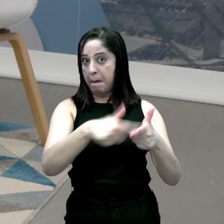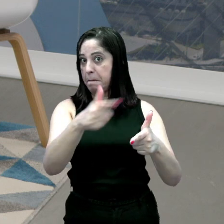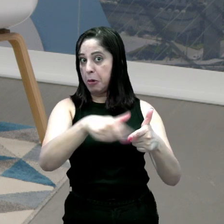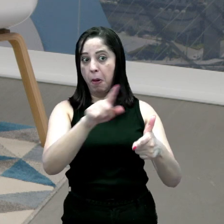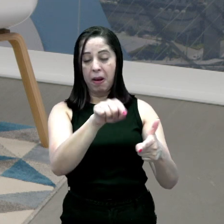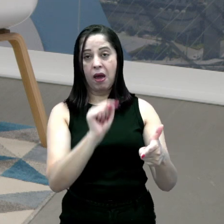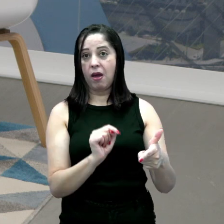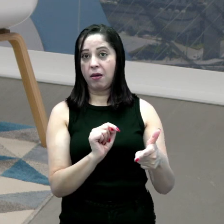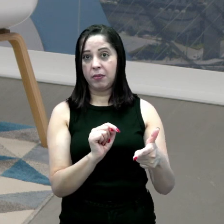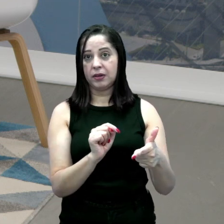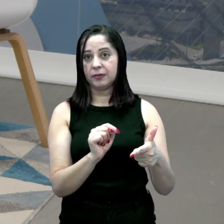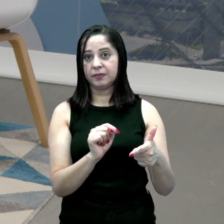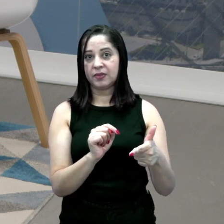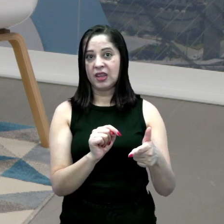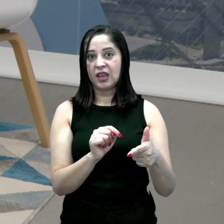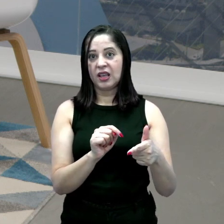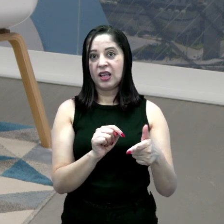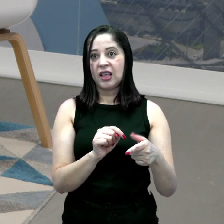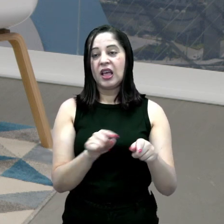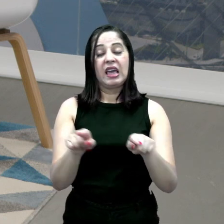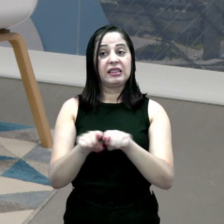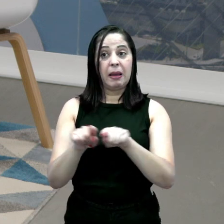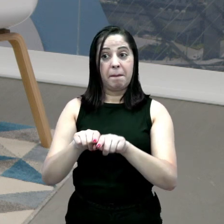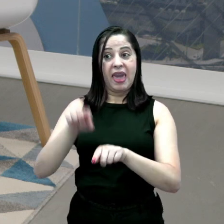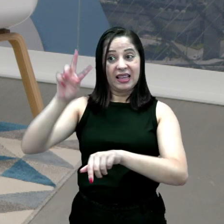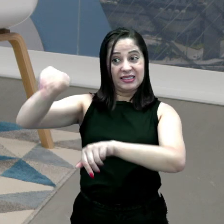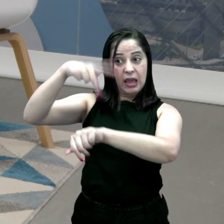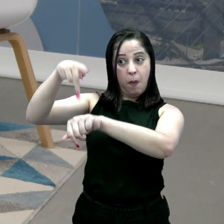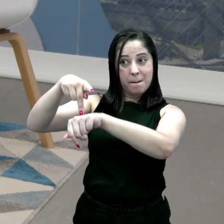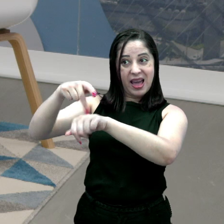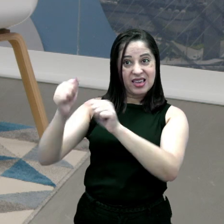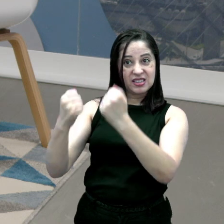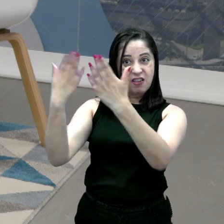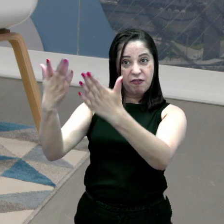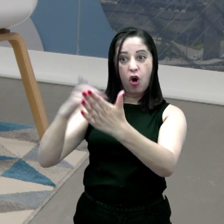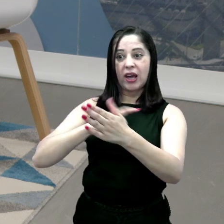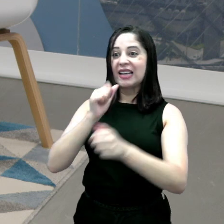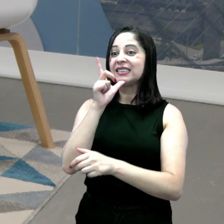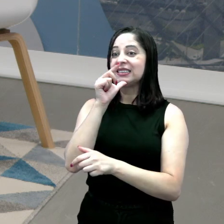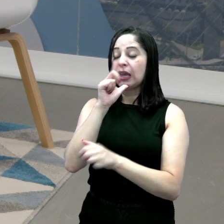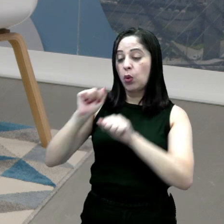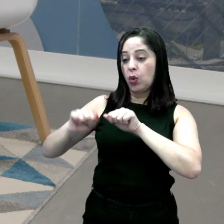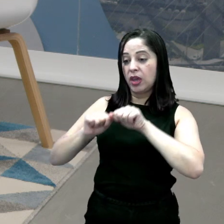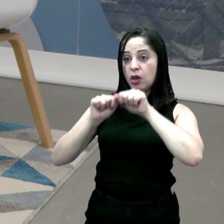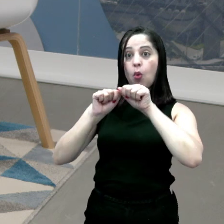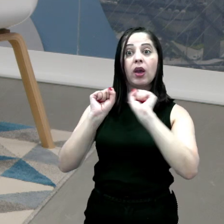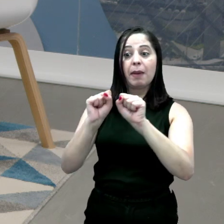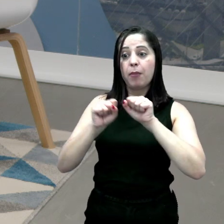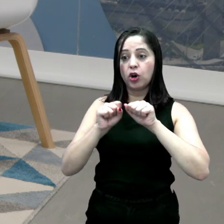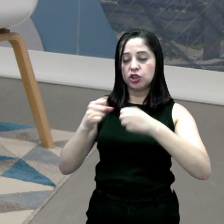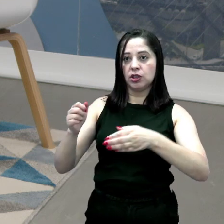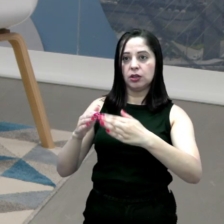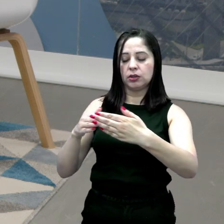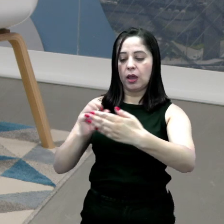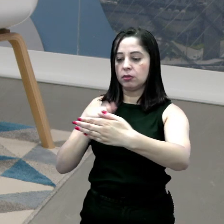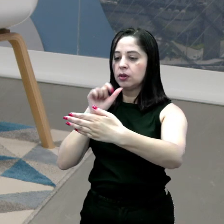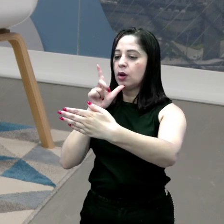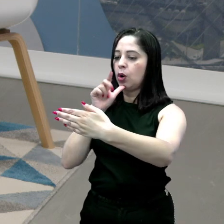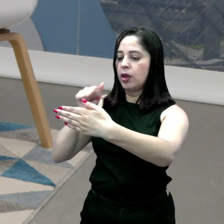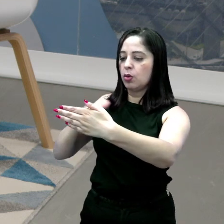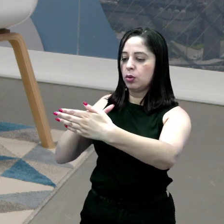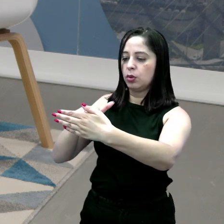está lá, a qualquer momento pode romper uma represa ali e vai, a Amsterdã inteira vai para ficar embaixo